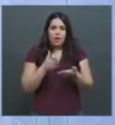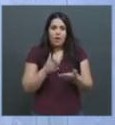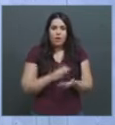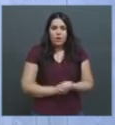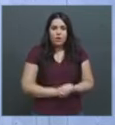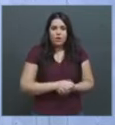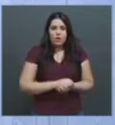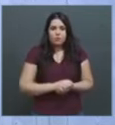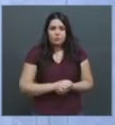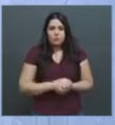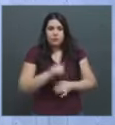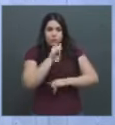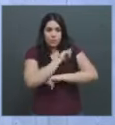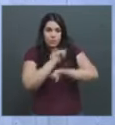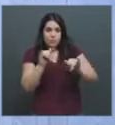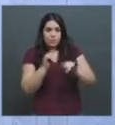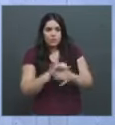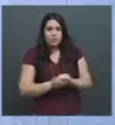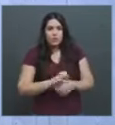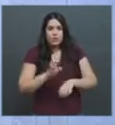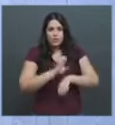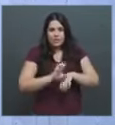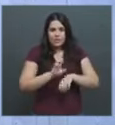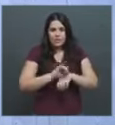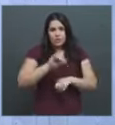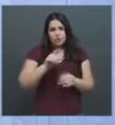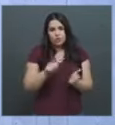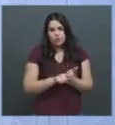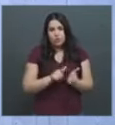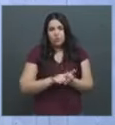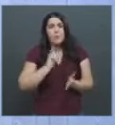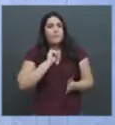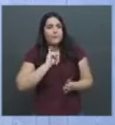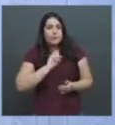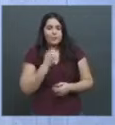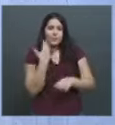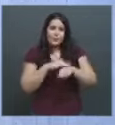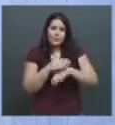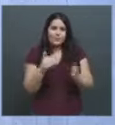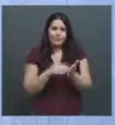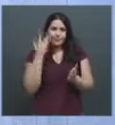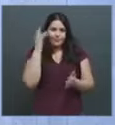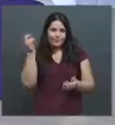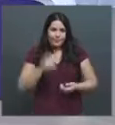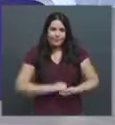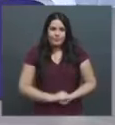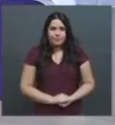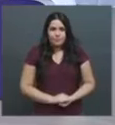informações sobre o Estado no Jornal Minas, segunda edição. Uma ótima noite para você e até amanhã.